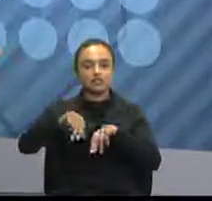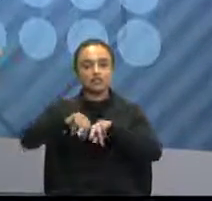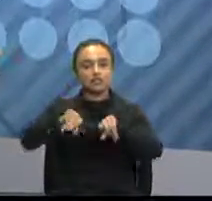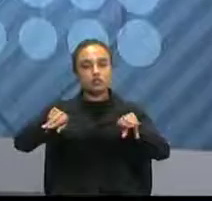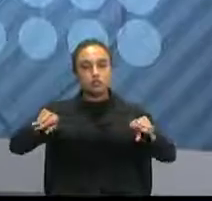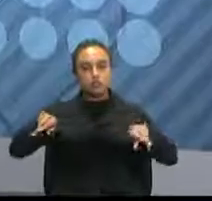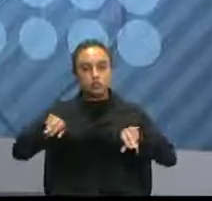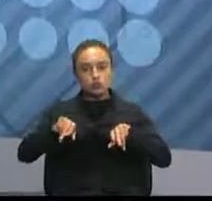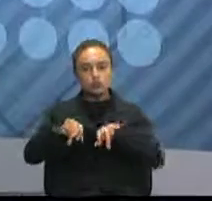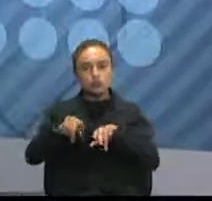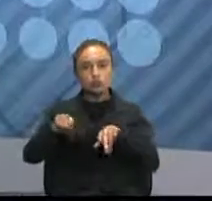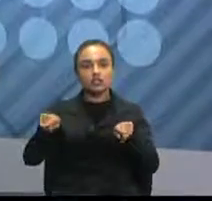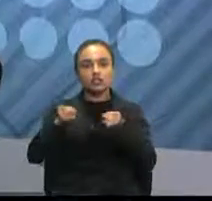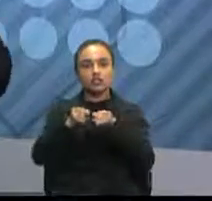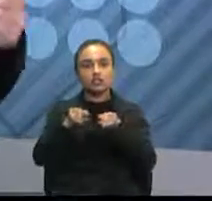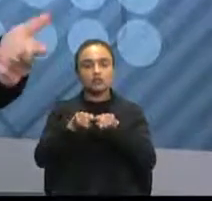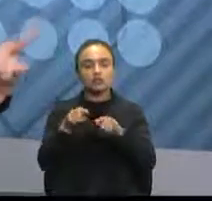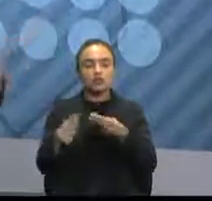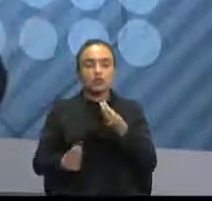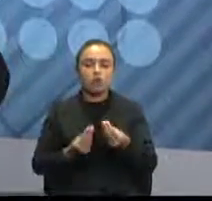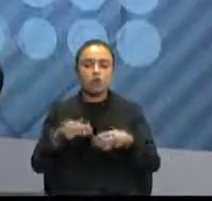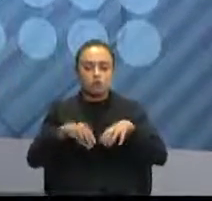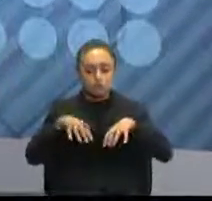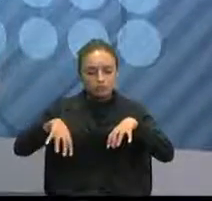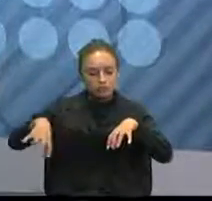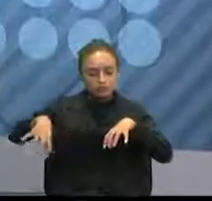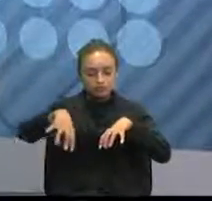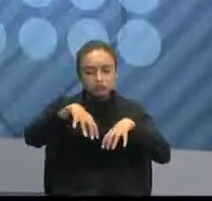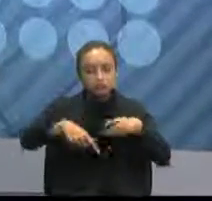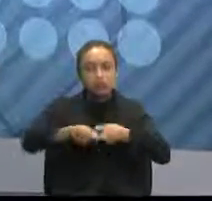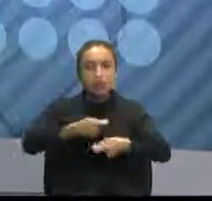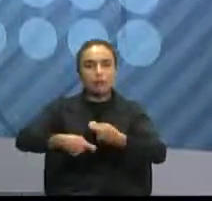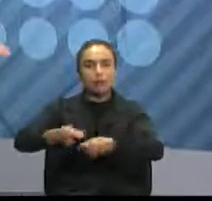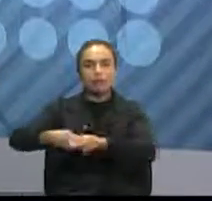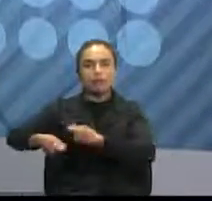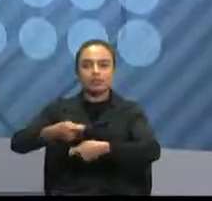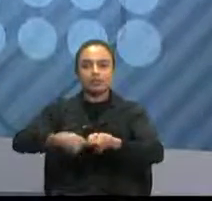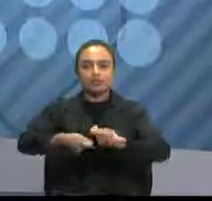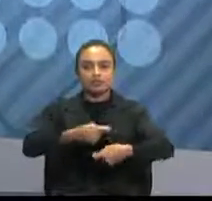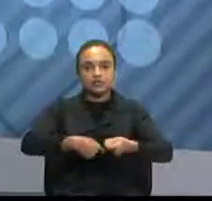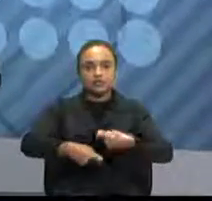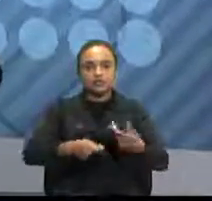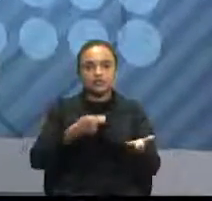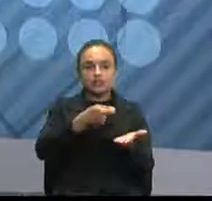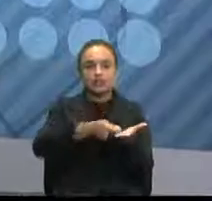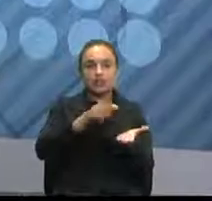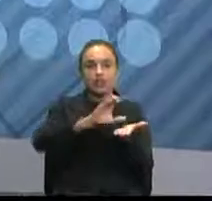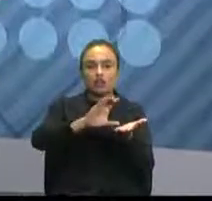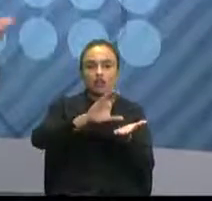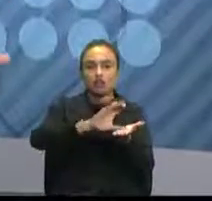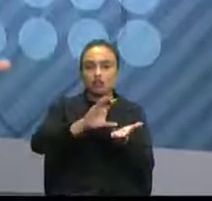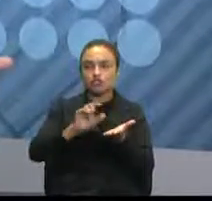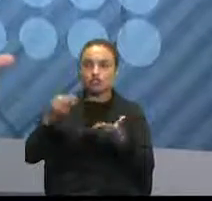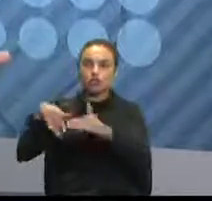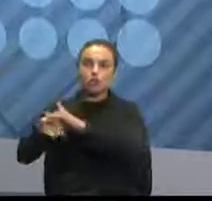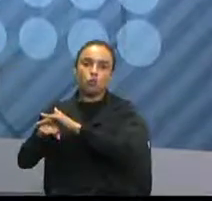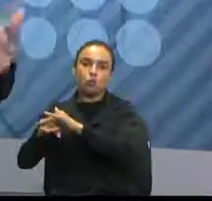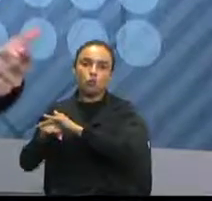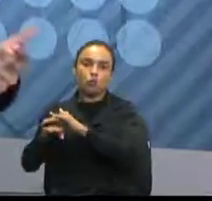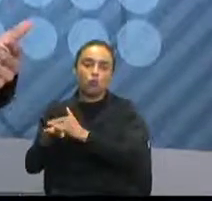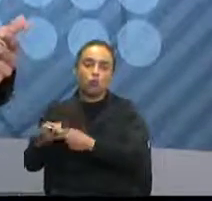mercado de valores mobiliários corretores dos agentes poupadores dos investidores pecadores em